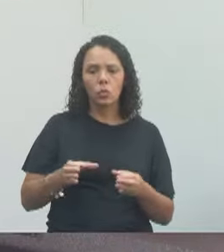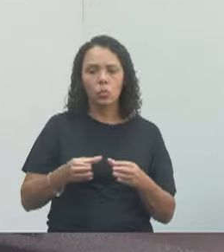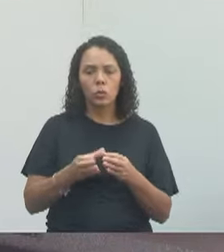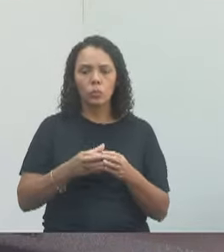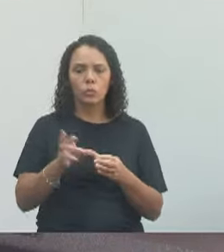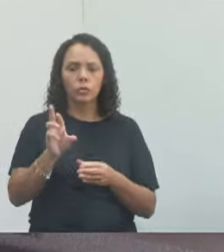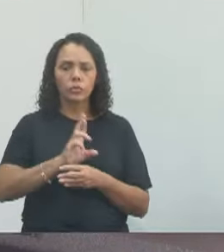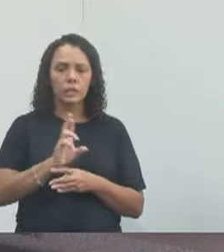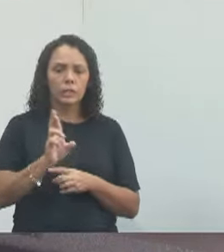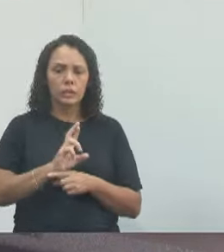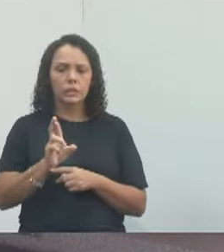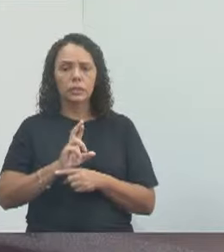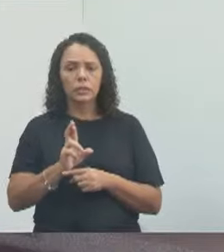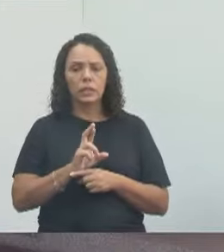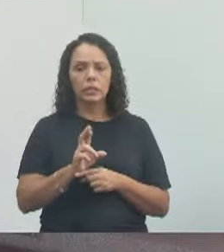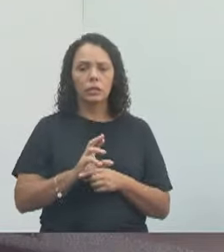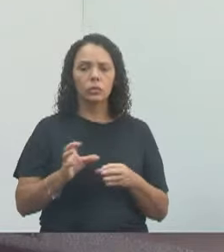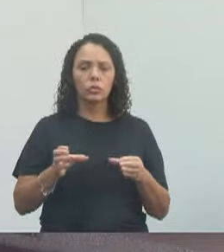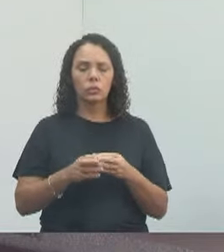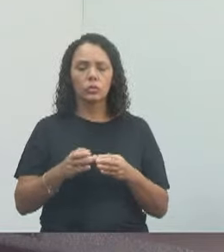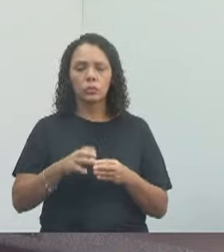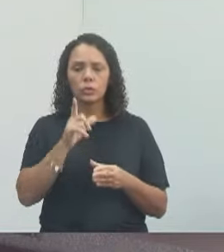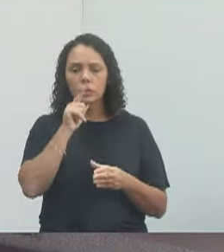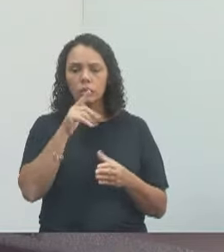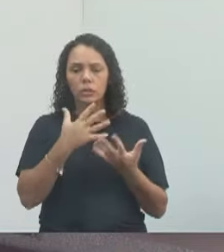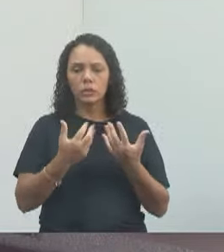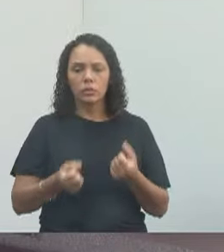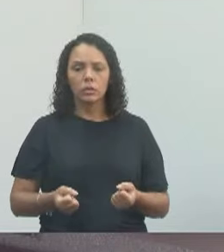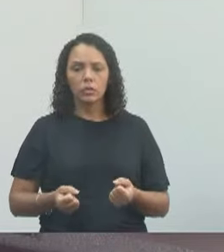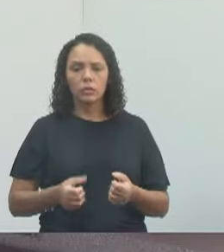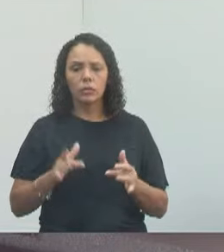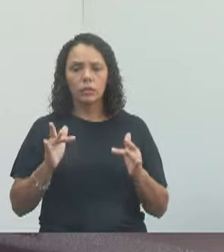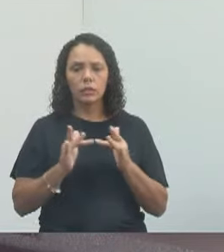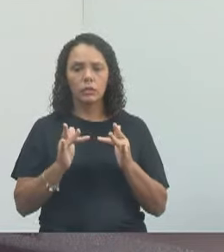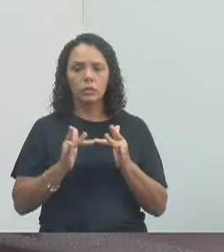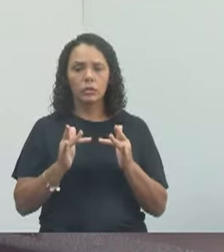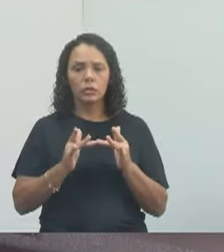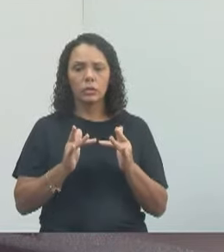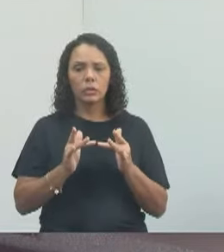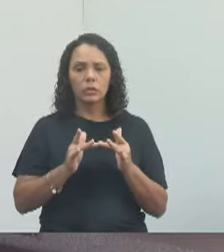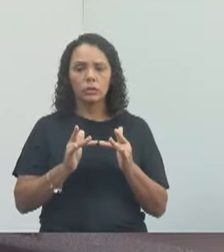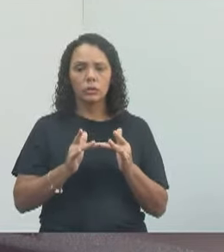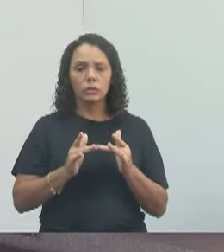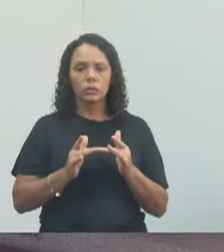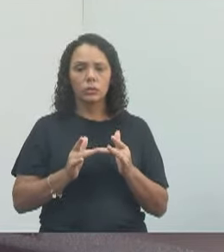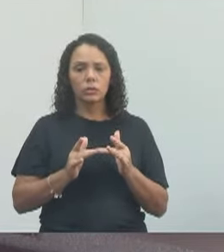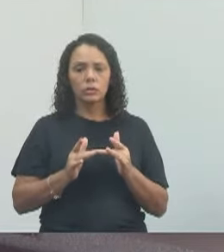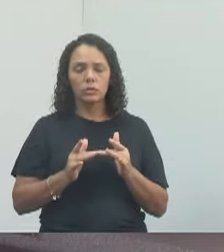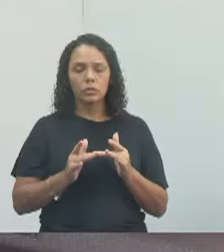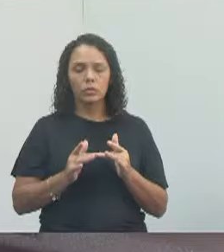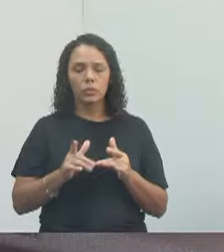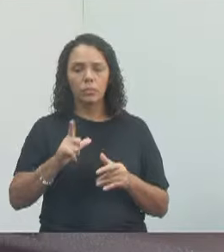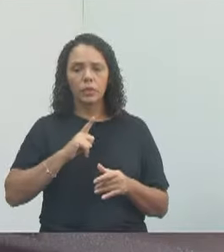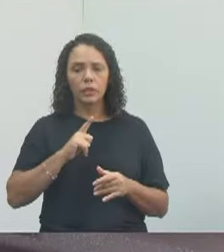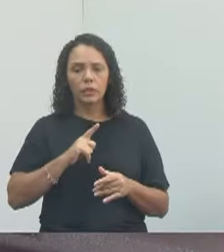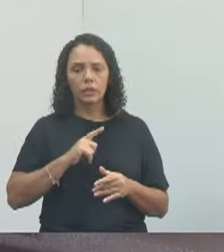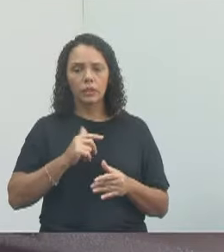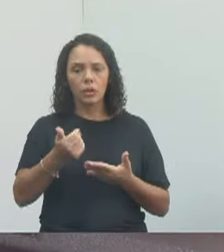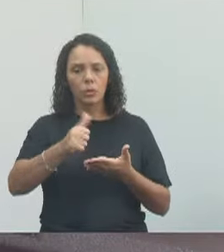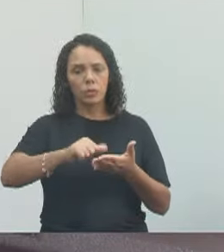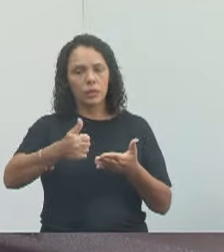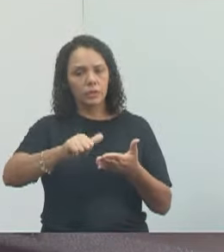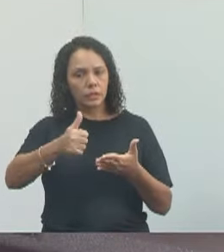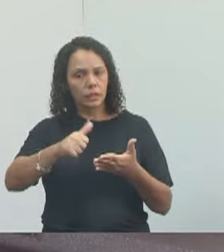fiscalização do departamento de drenagem irá entrar em contato com o interessado para realizar uma vistoria